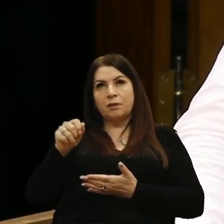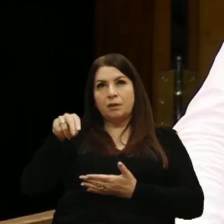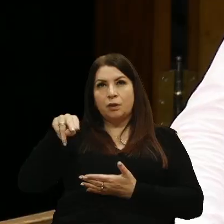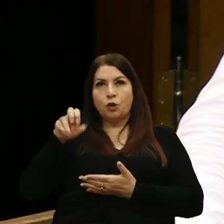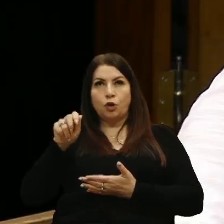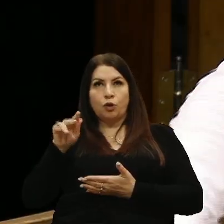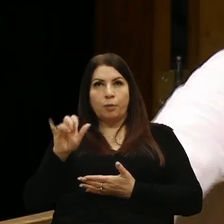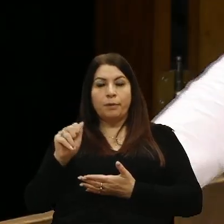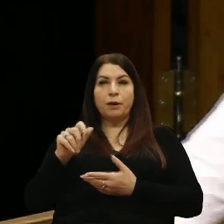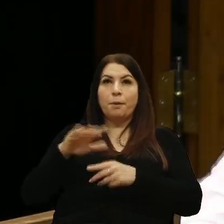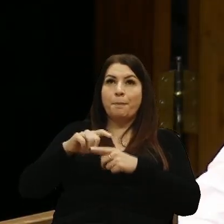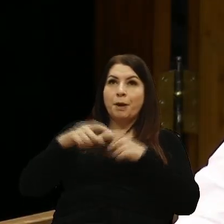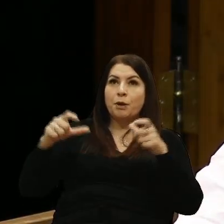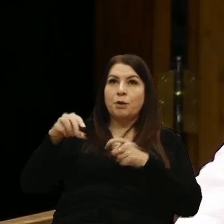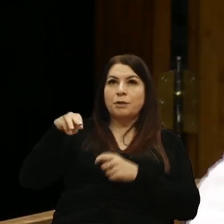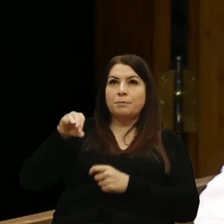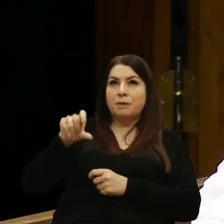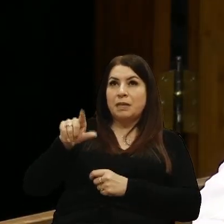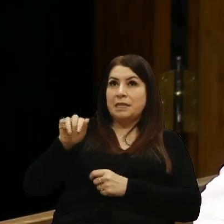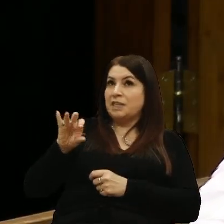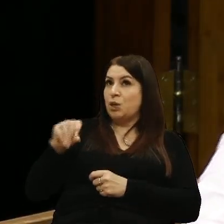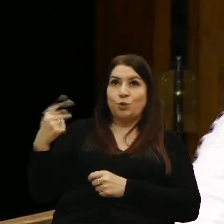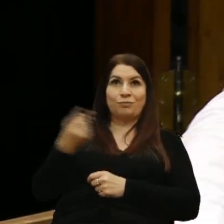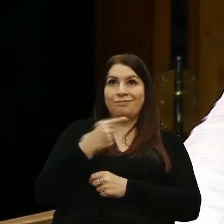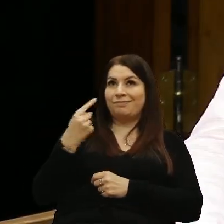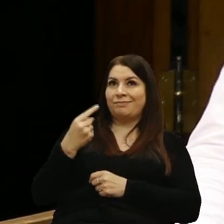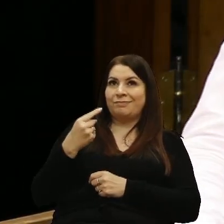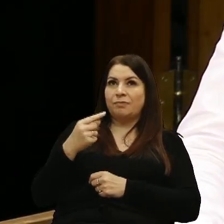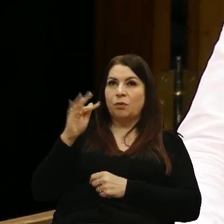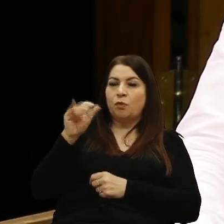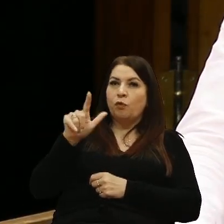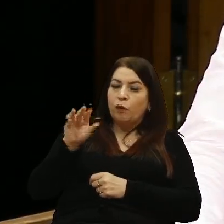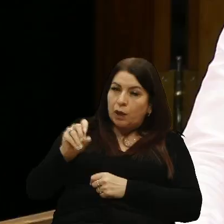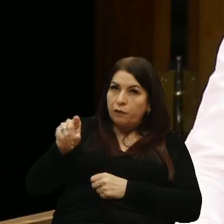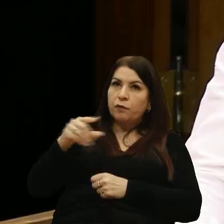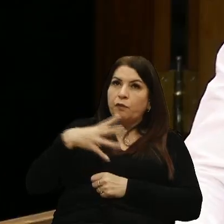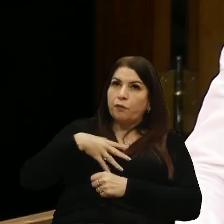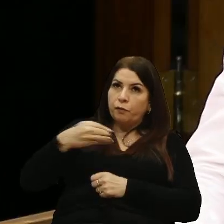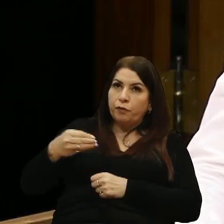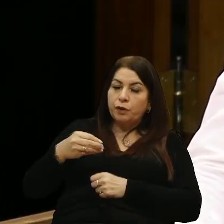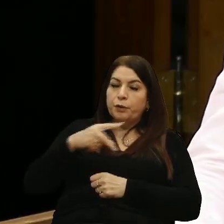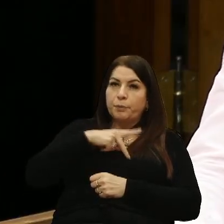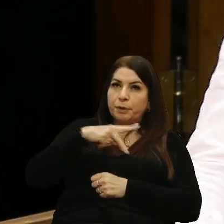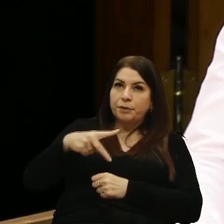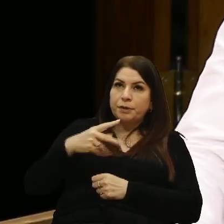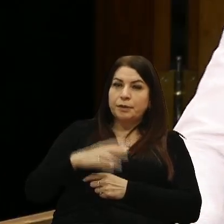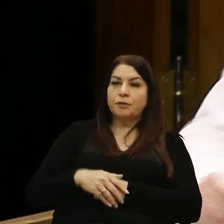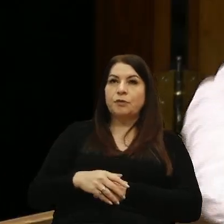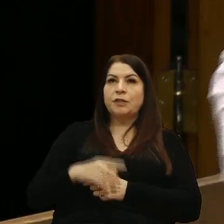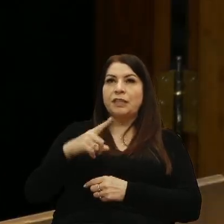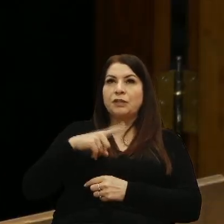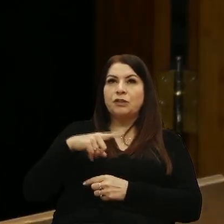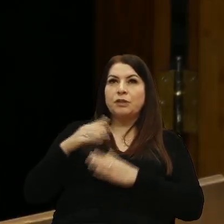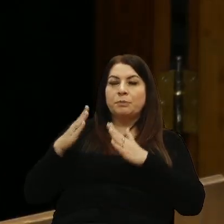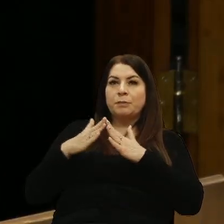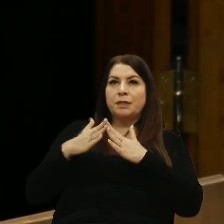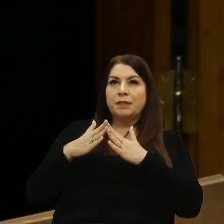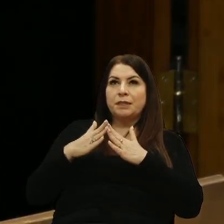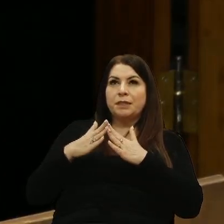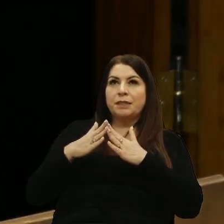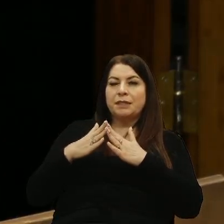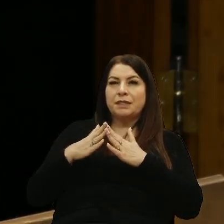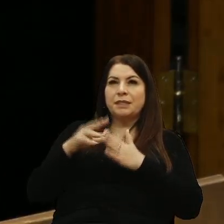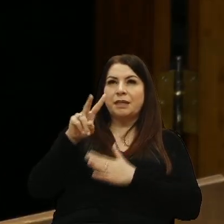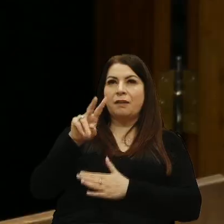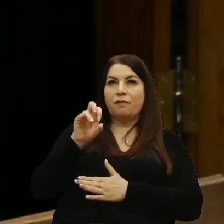maiores milicianos do Brasil. Flávio Bolsonaro, filho de um presidente que tinha uma casa no Vivendas